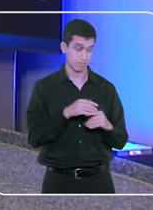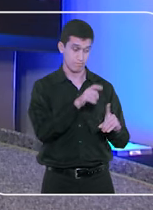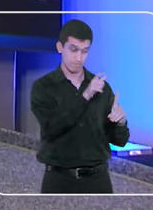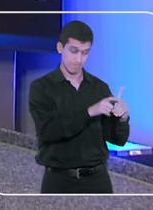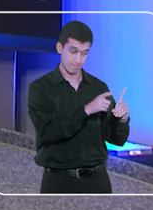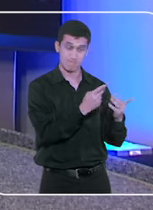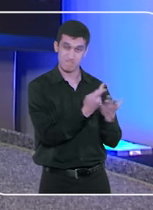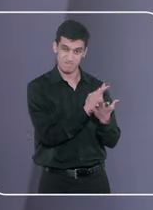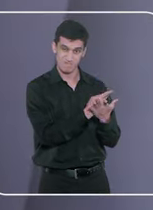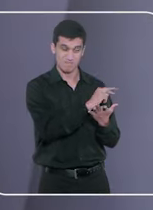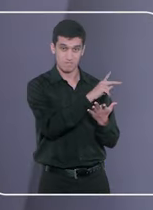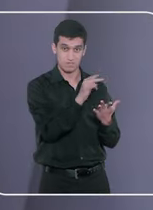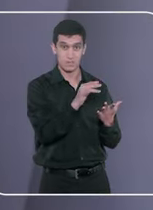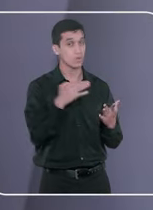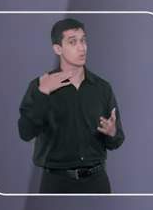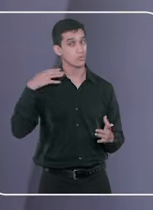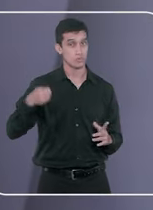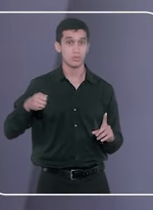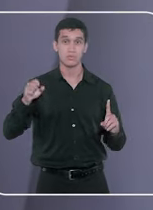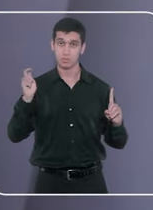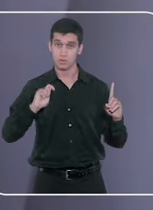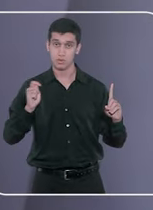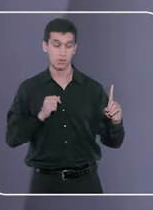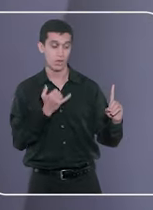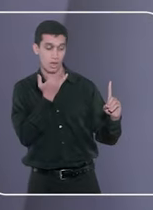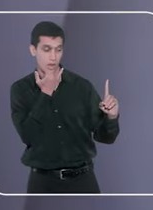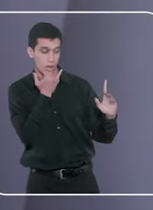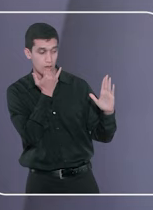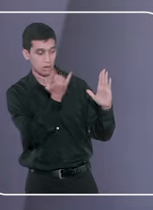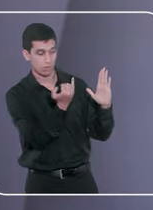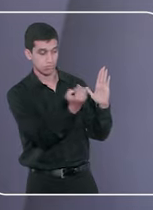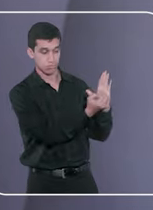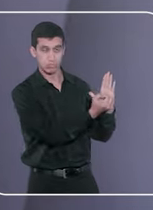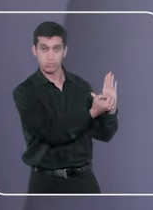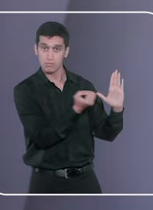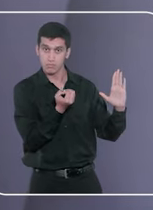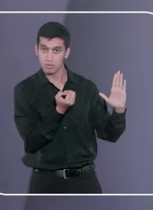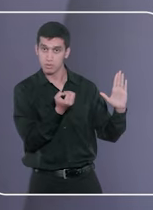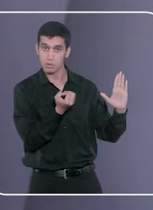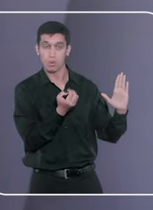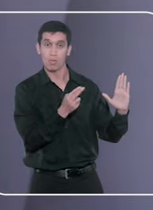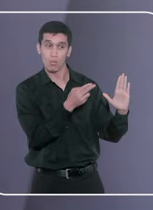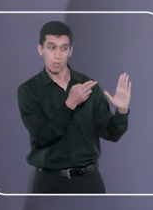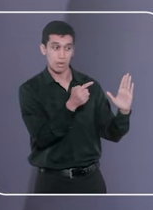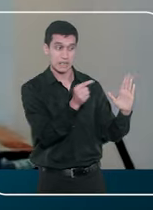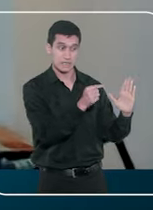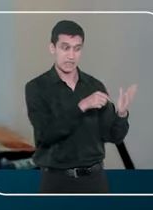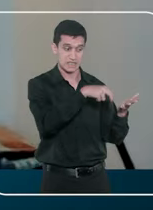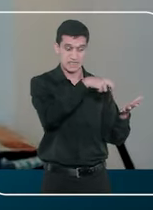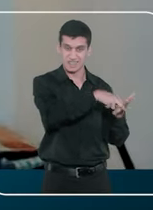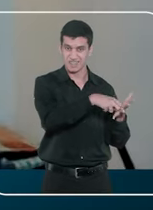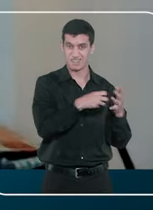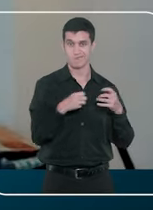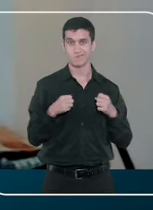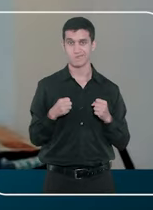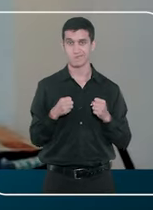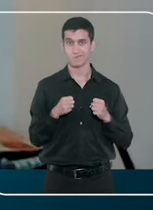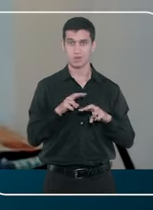judicial, até reduzir a pena em 2/3, em até 2/3, a pena privativa de liberdade, ou